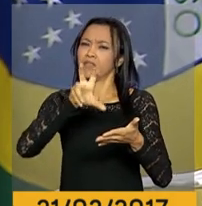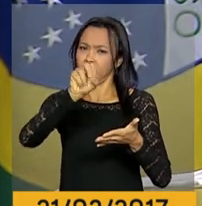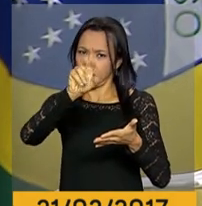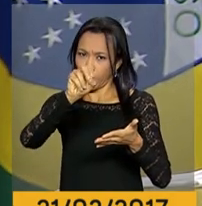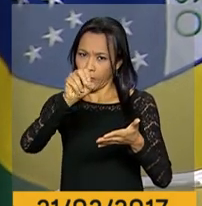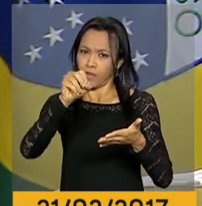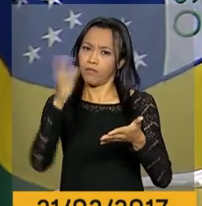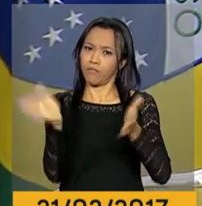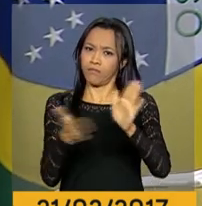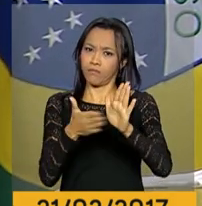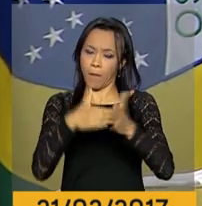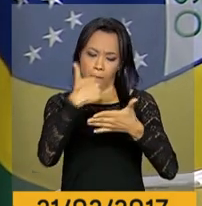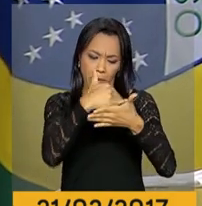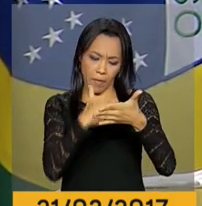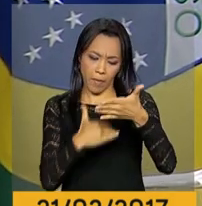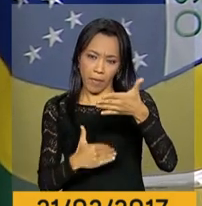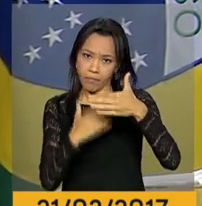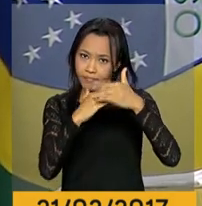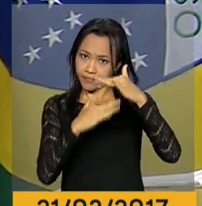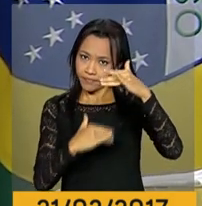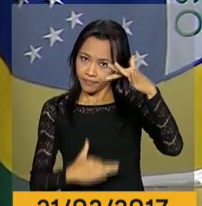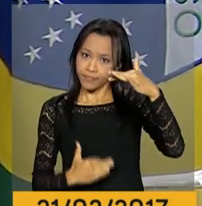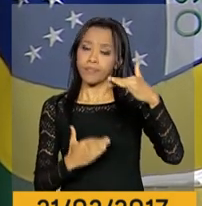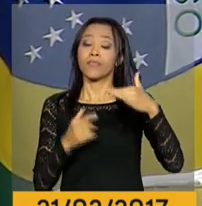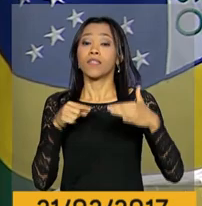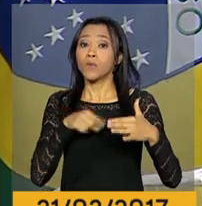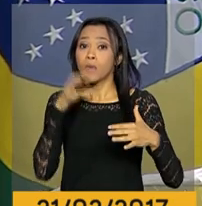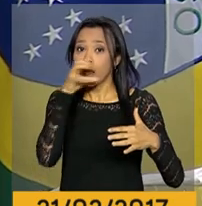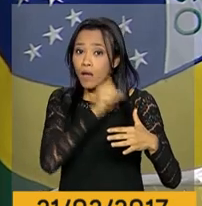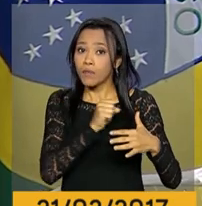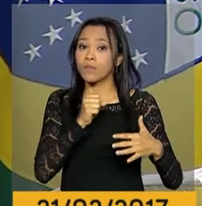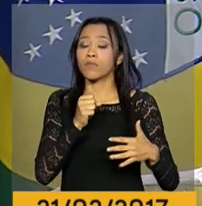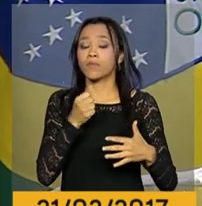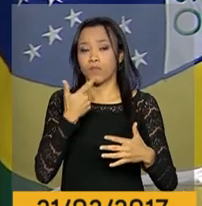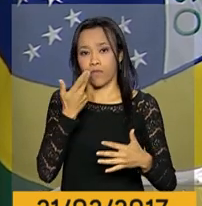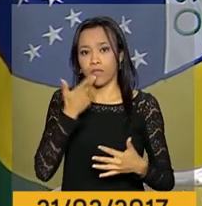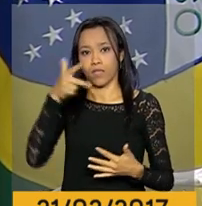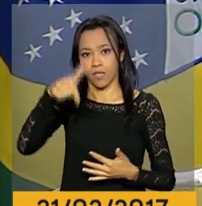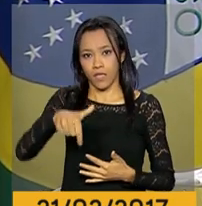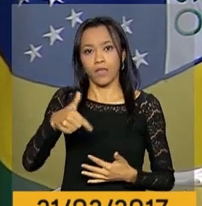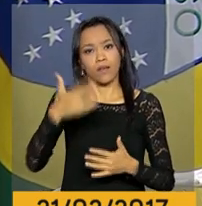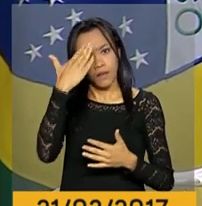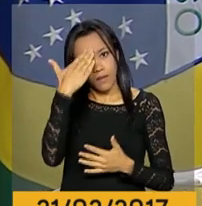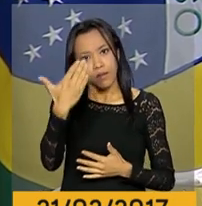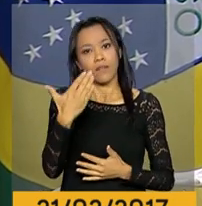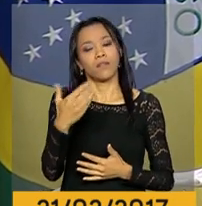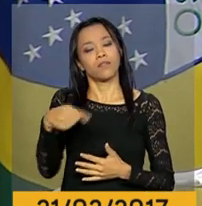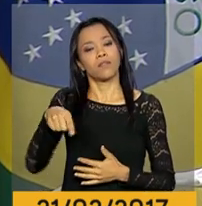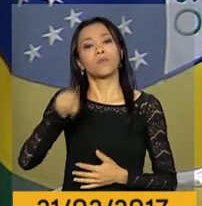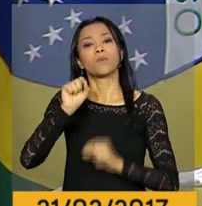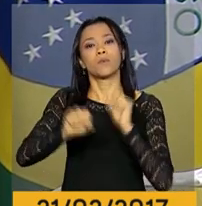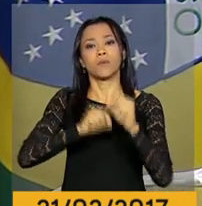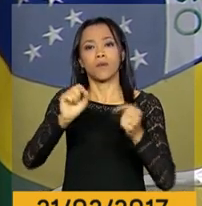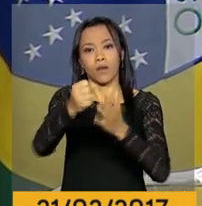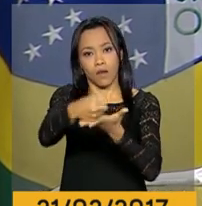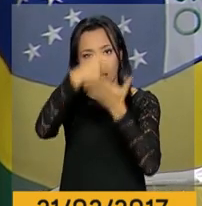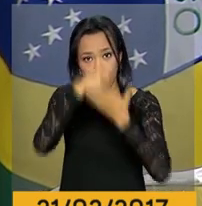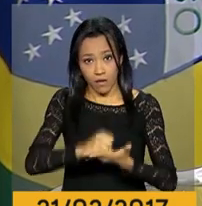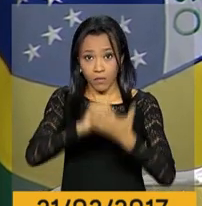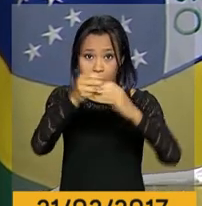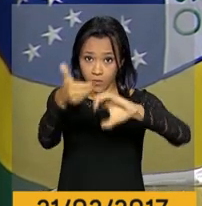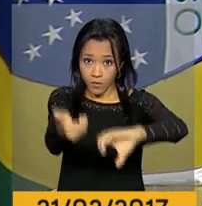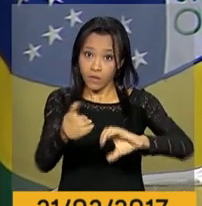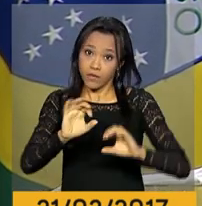tomadas e todas muito rapidamente Graças volto a dizer com apoio do congresso nacional é claro